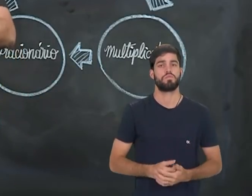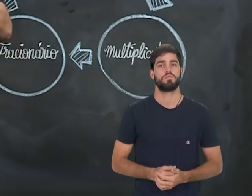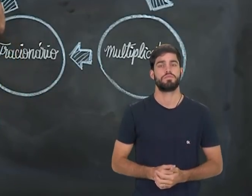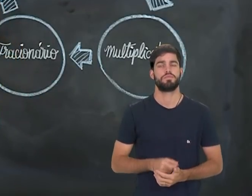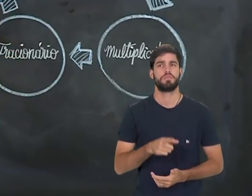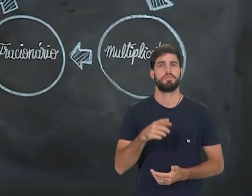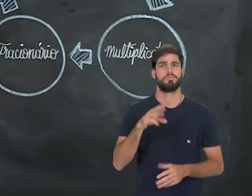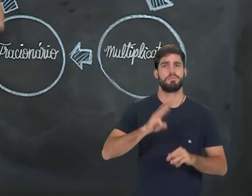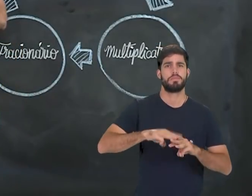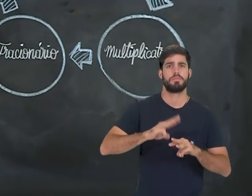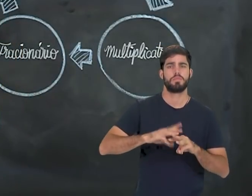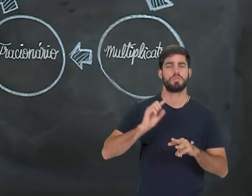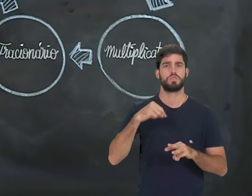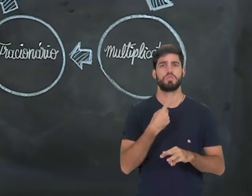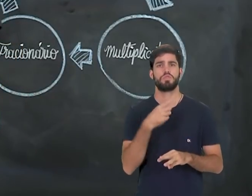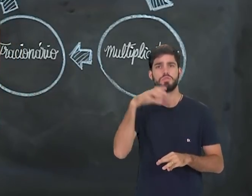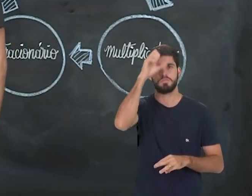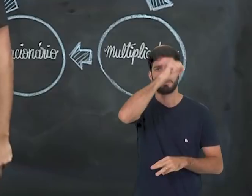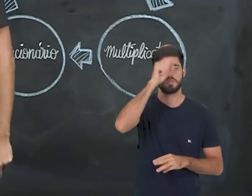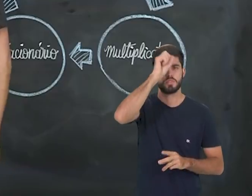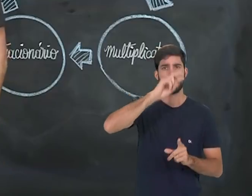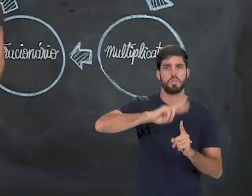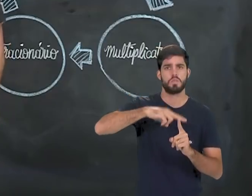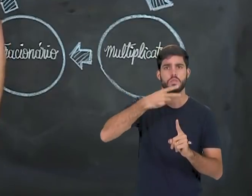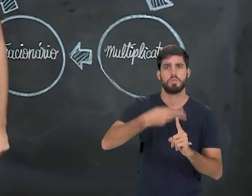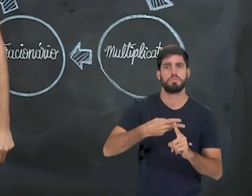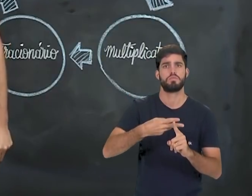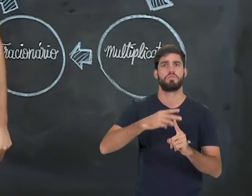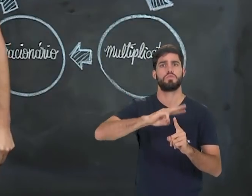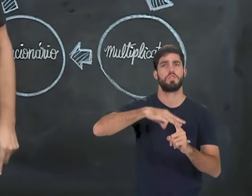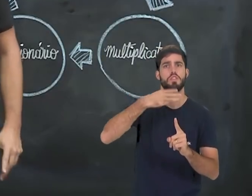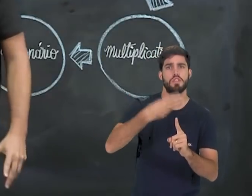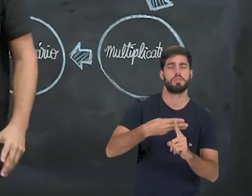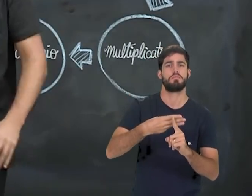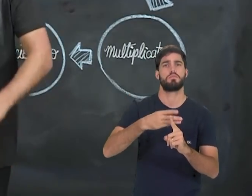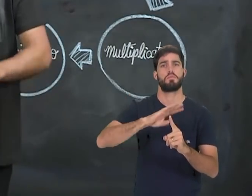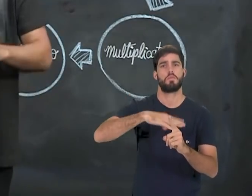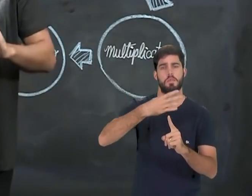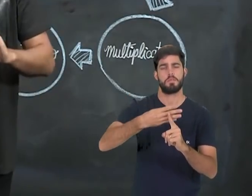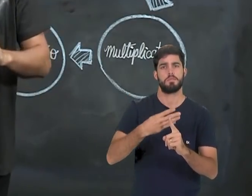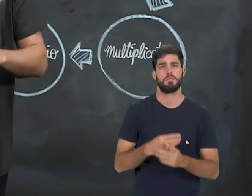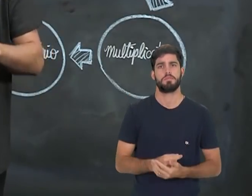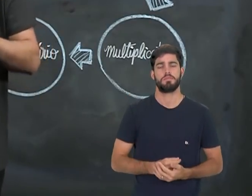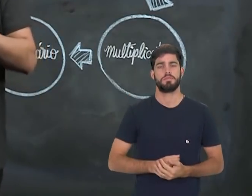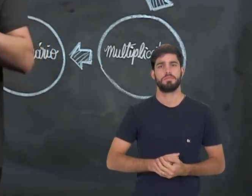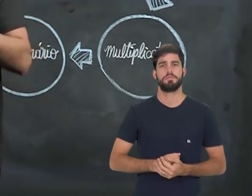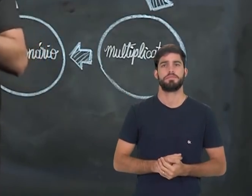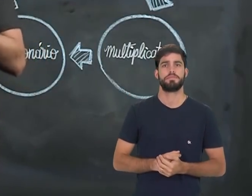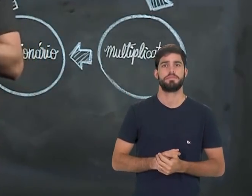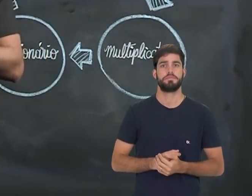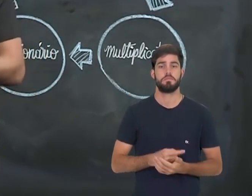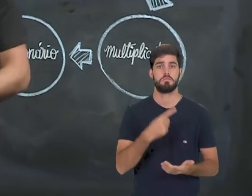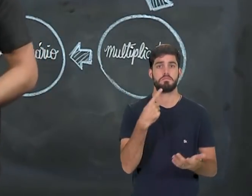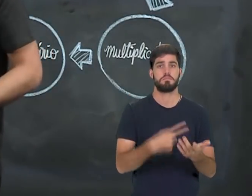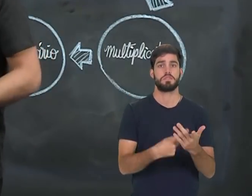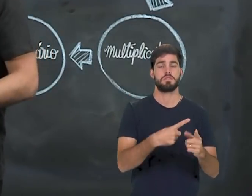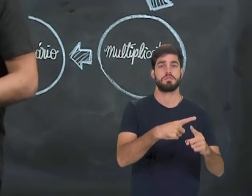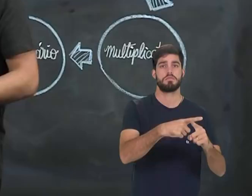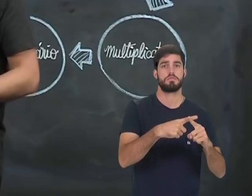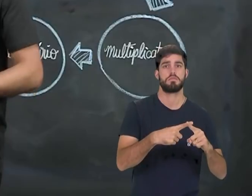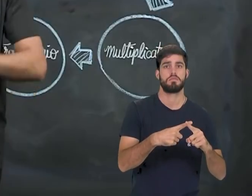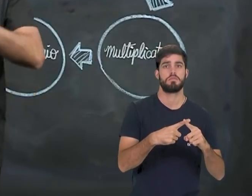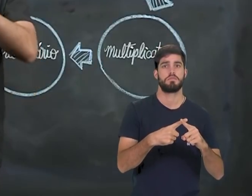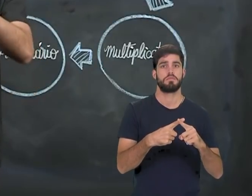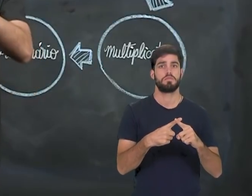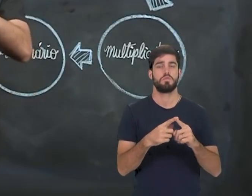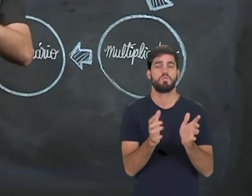aprende dobro, triplo, quádruplo? Essa relação, essa marcação de uma multiplicação é o que a